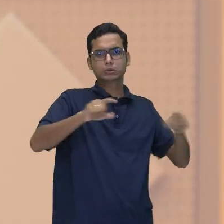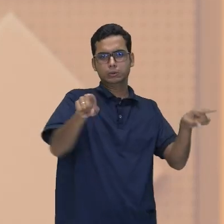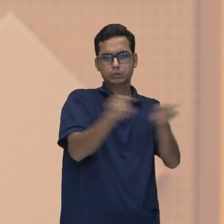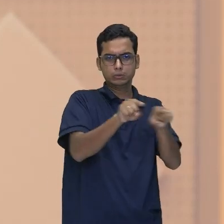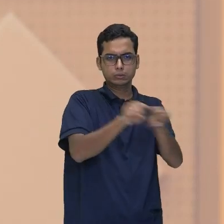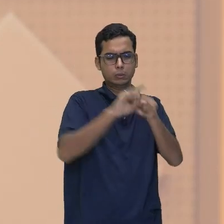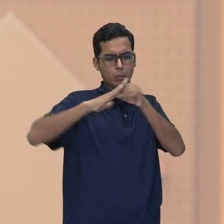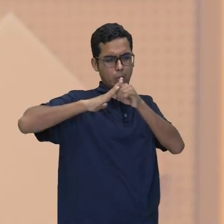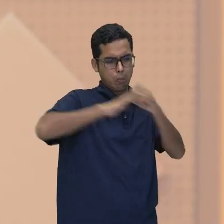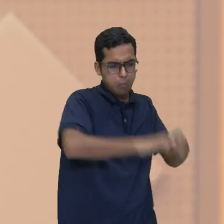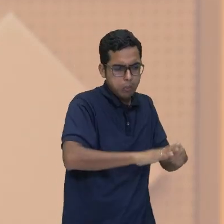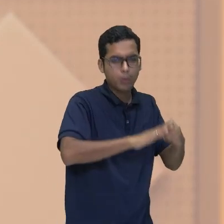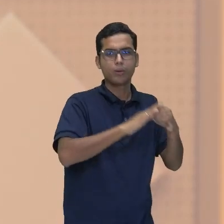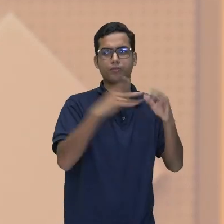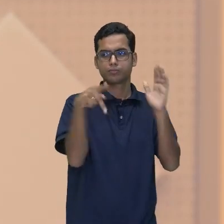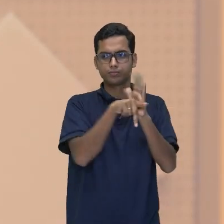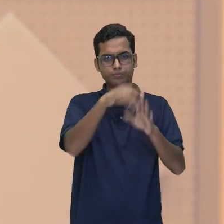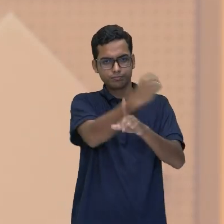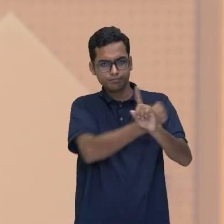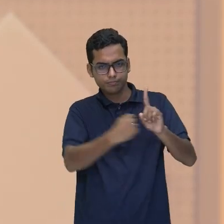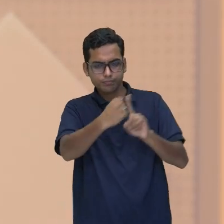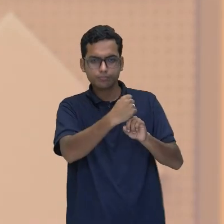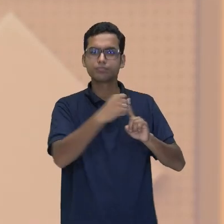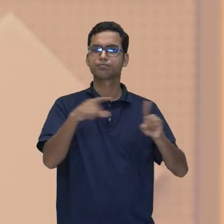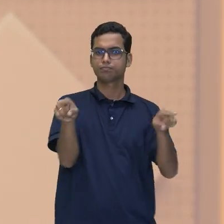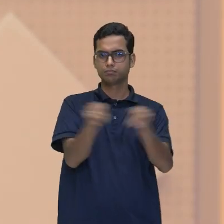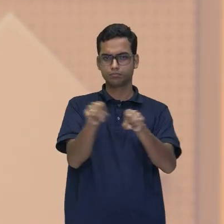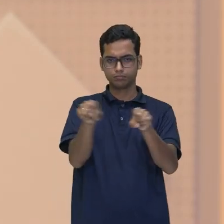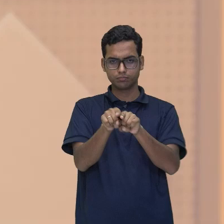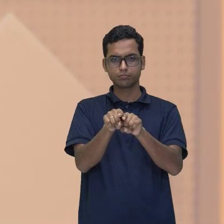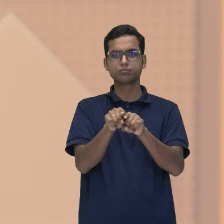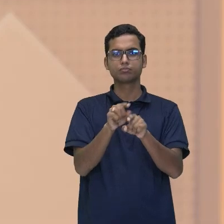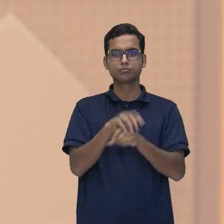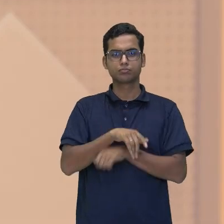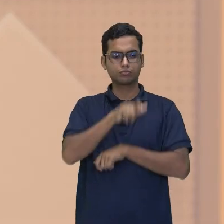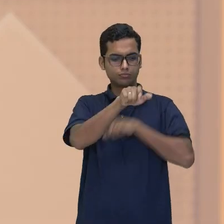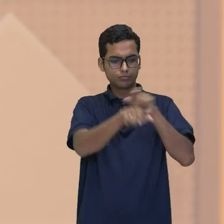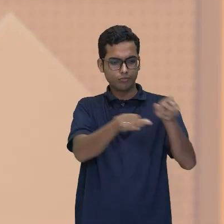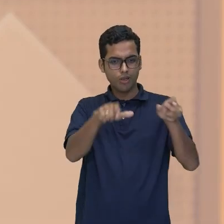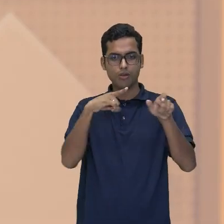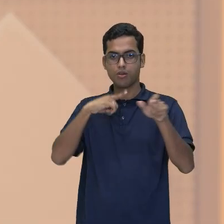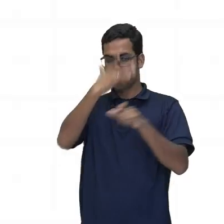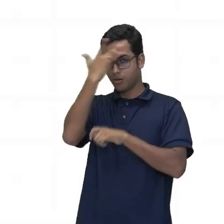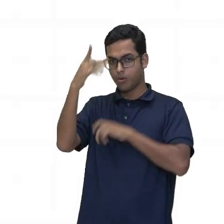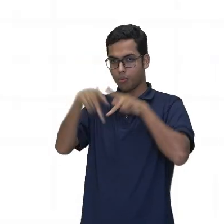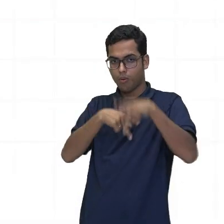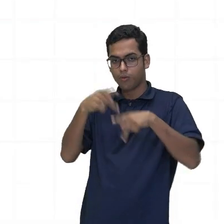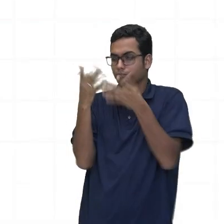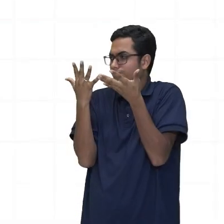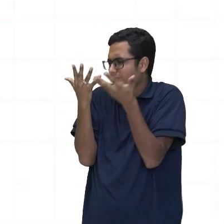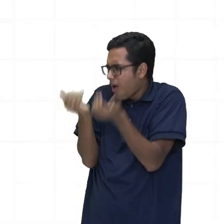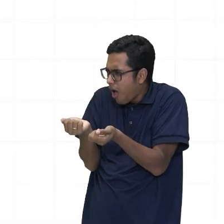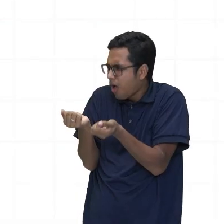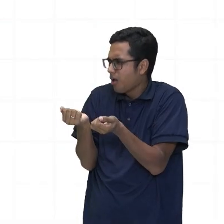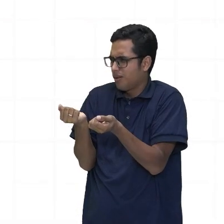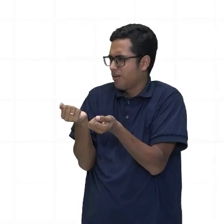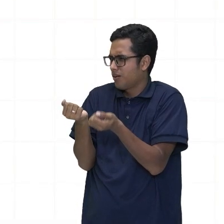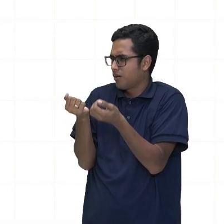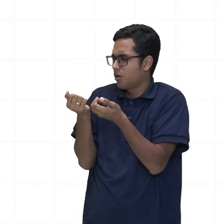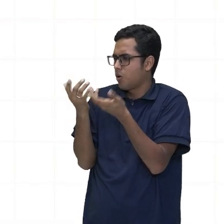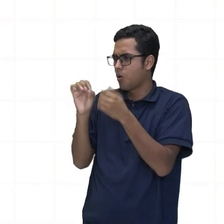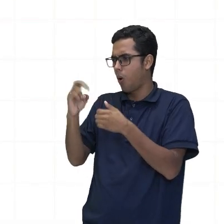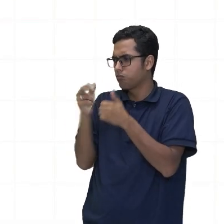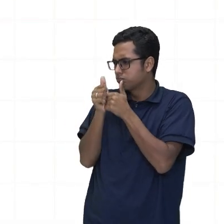de sociedade que estavam sendo colocados para que eles devessem seguir. Continuando. Introdução de uma